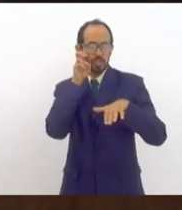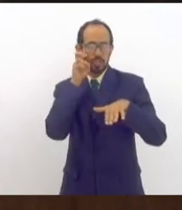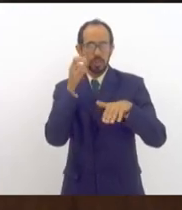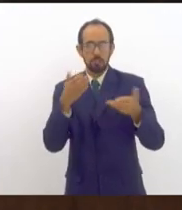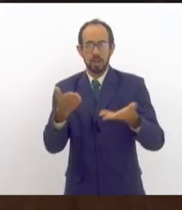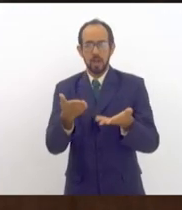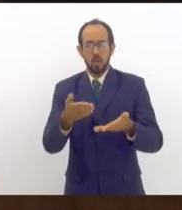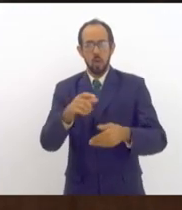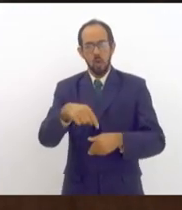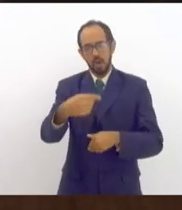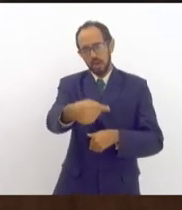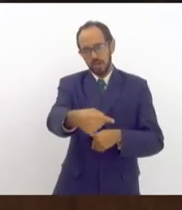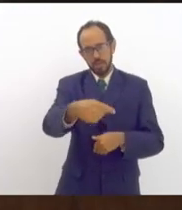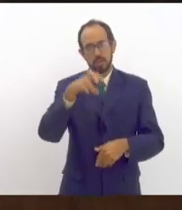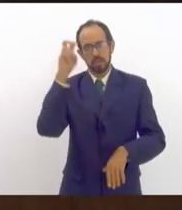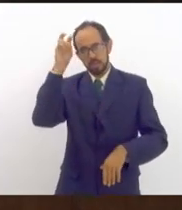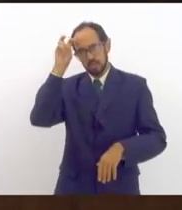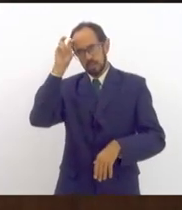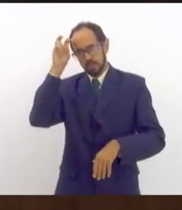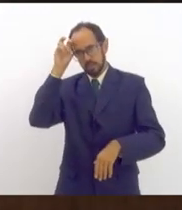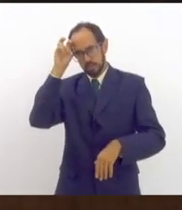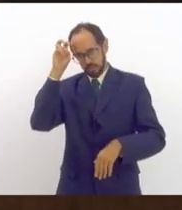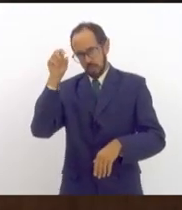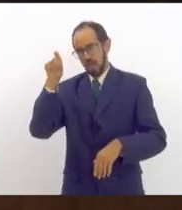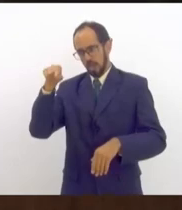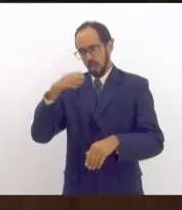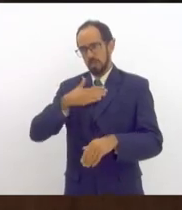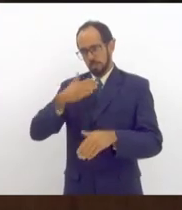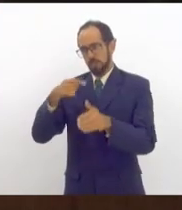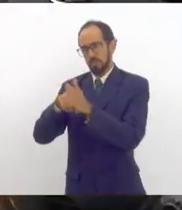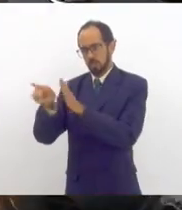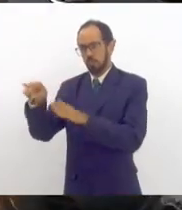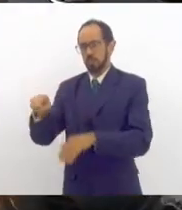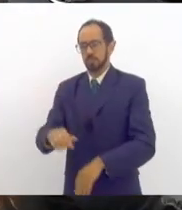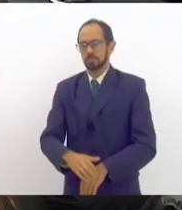quinta-feira essa indagação o senhor presidente